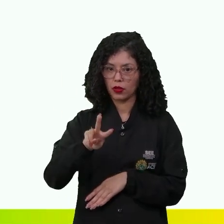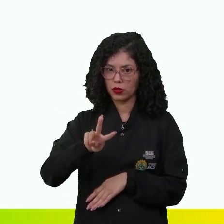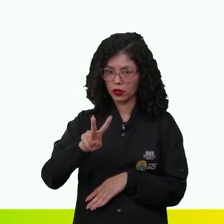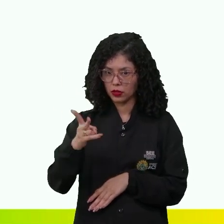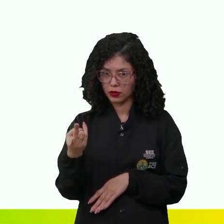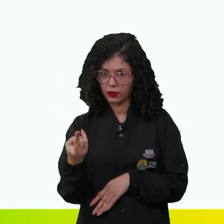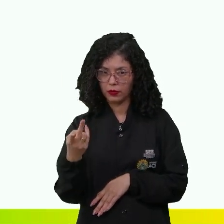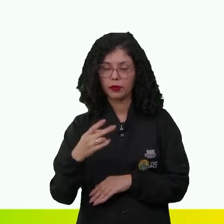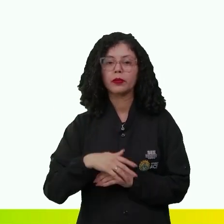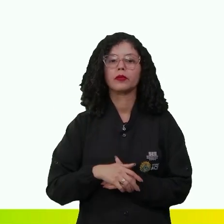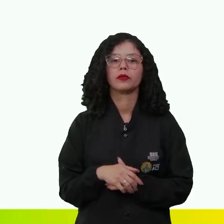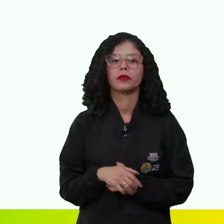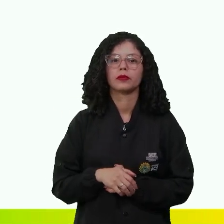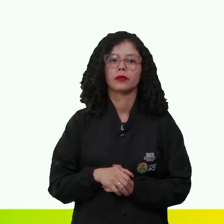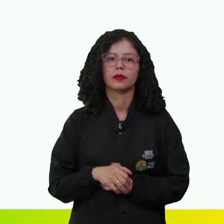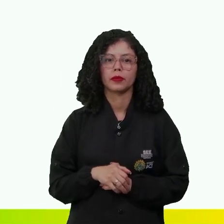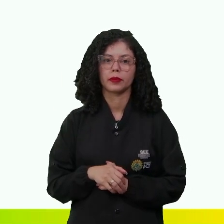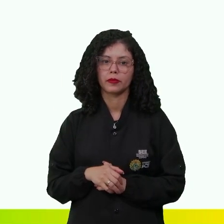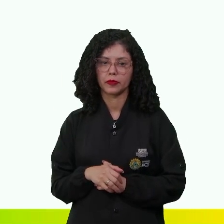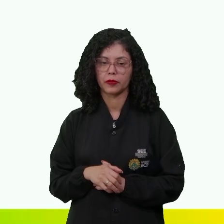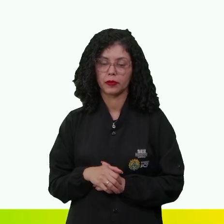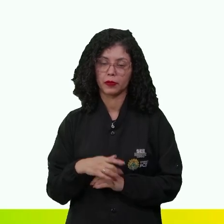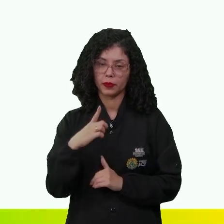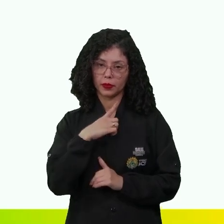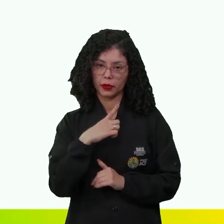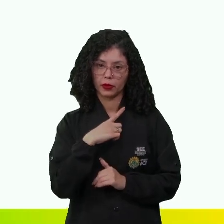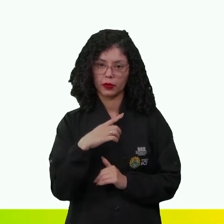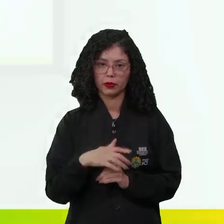inversamente proporcionais. Será que existe